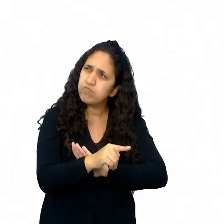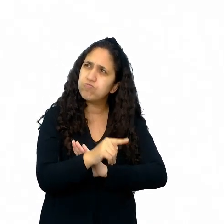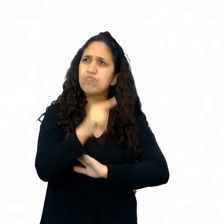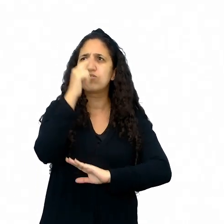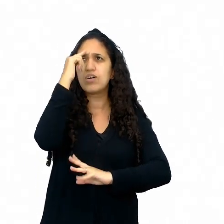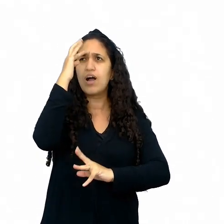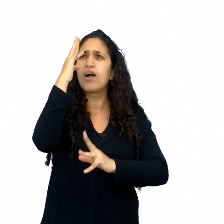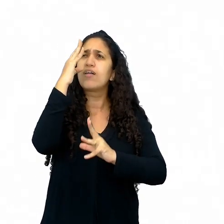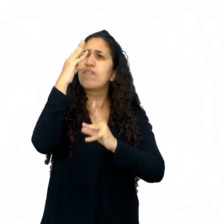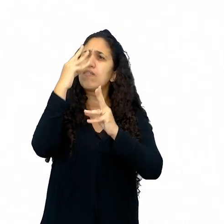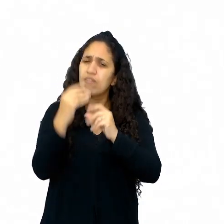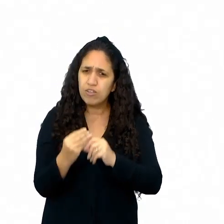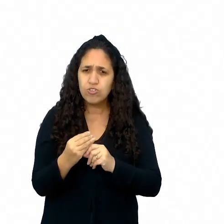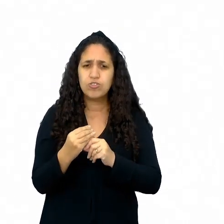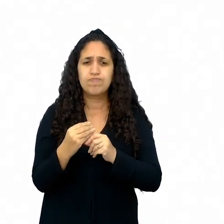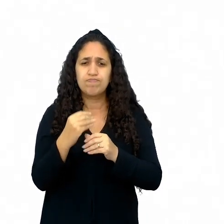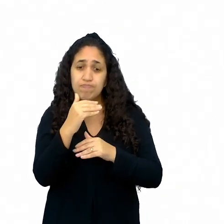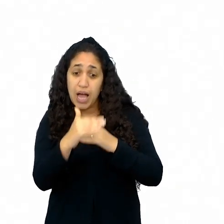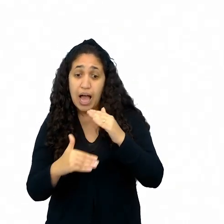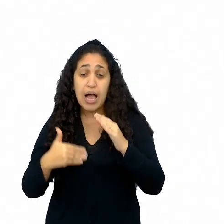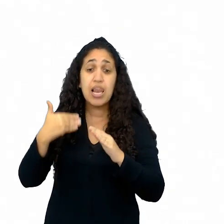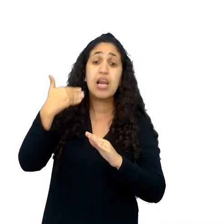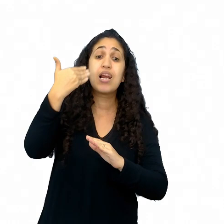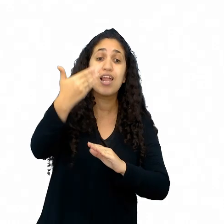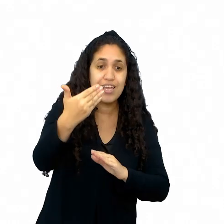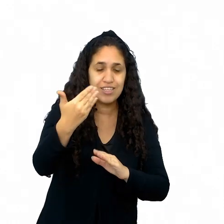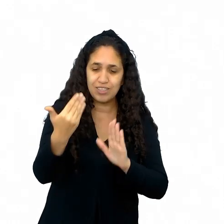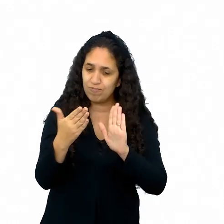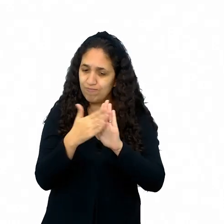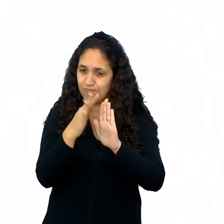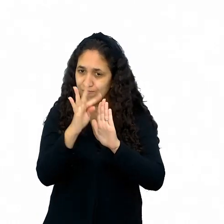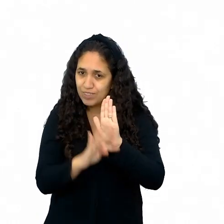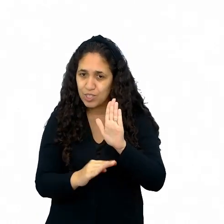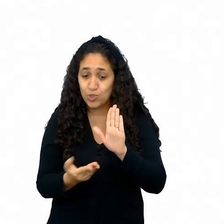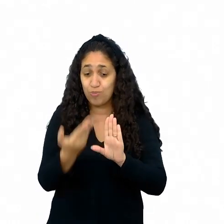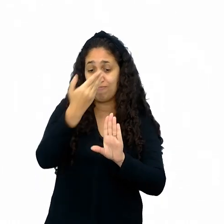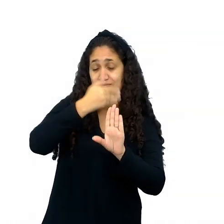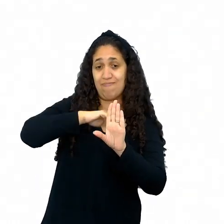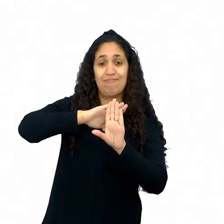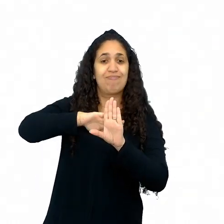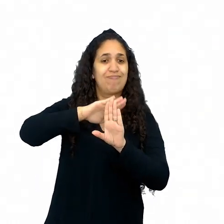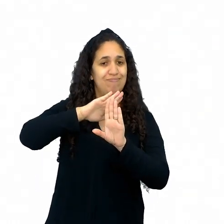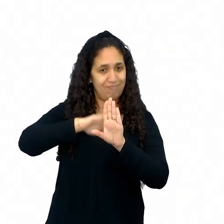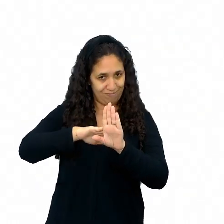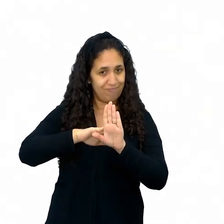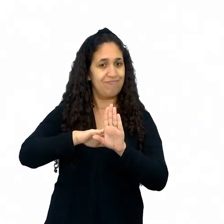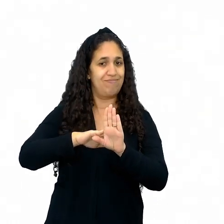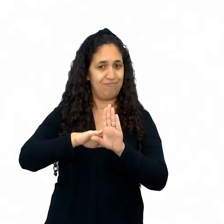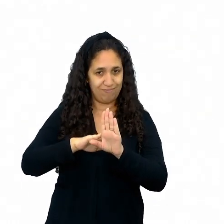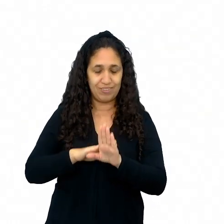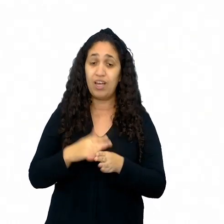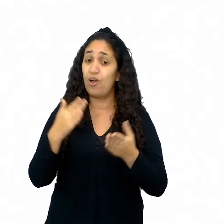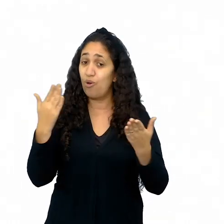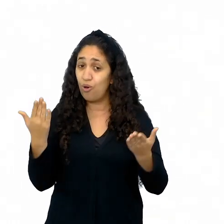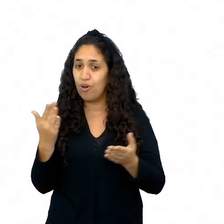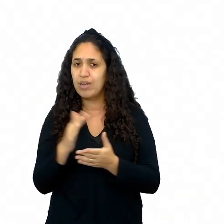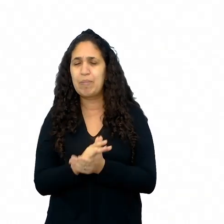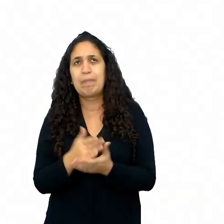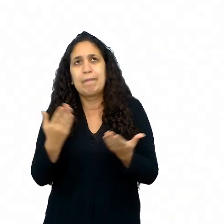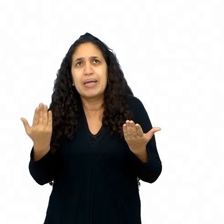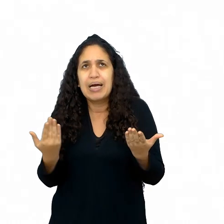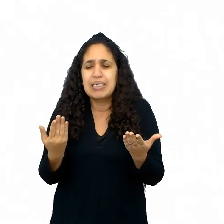do que está para além da materialidade do texto, ok? Então, para alcançar essas profundezas